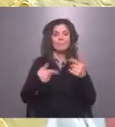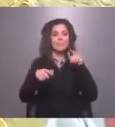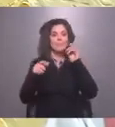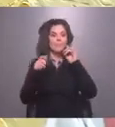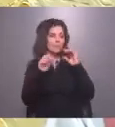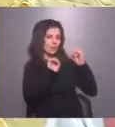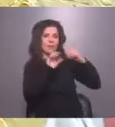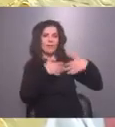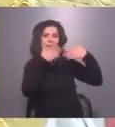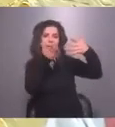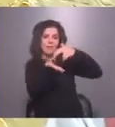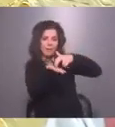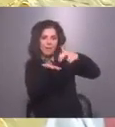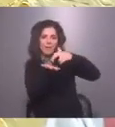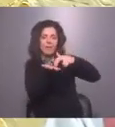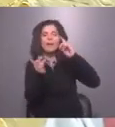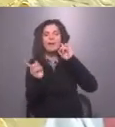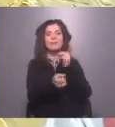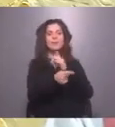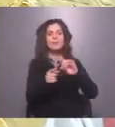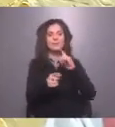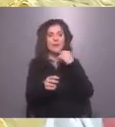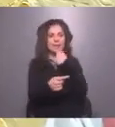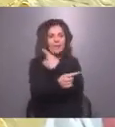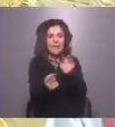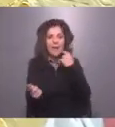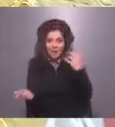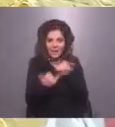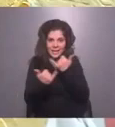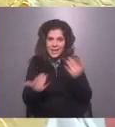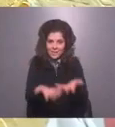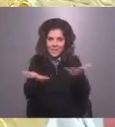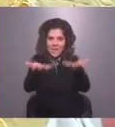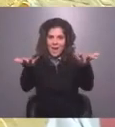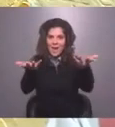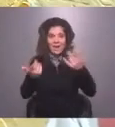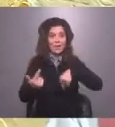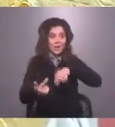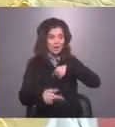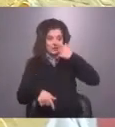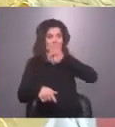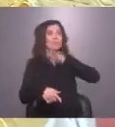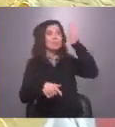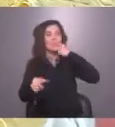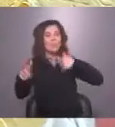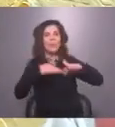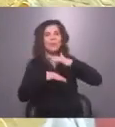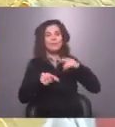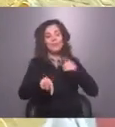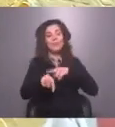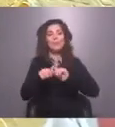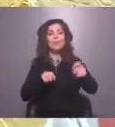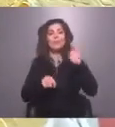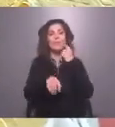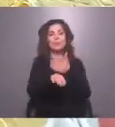entrada convidava-nos à alegria, nós que somos povo do Senhor. Alegria no meio desta caminhada quaresmal, porque sabemos que